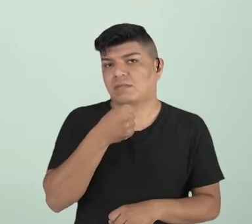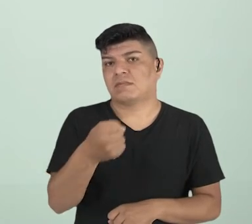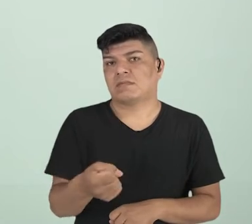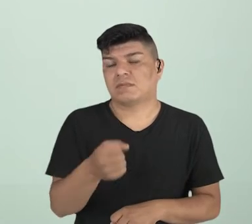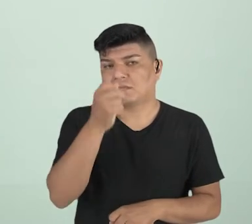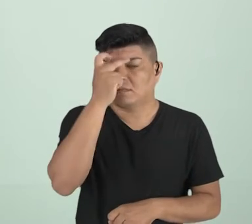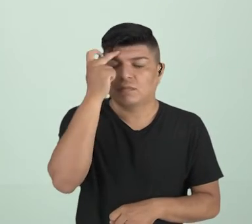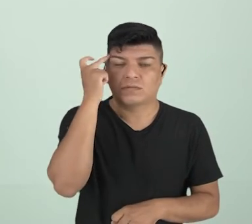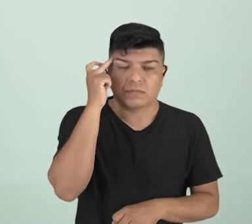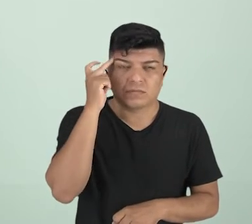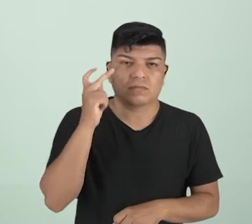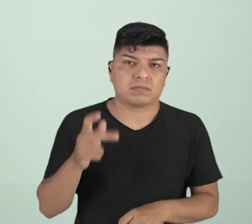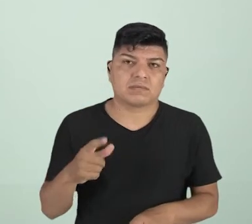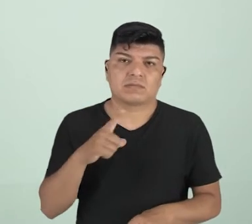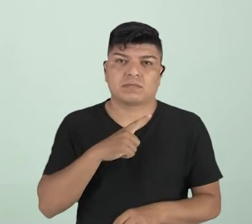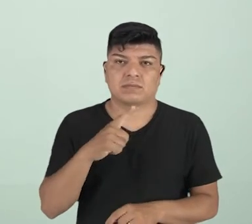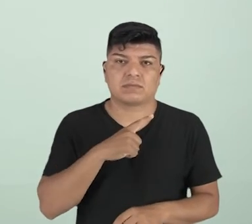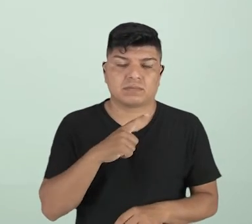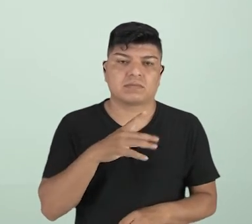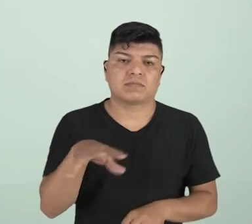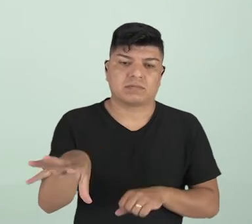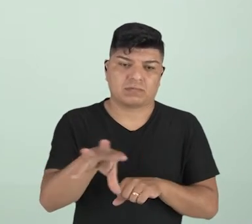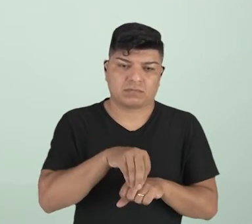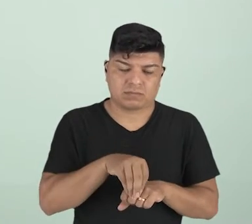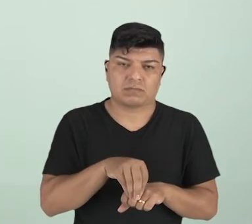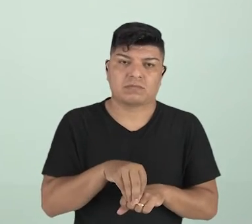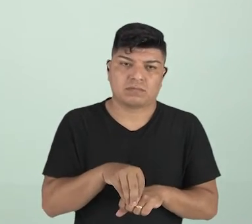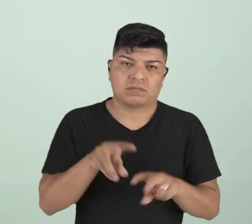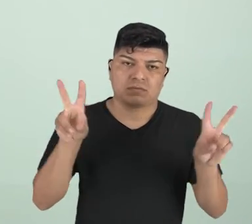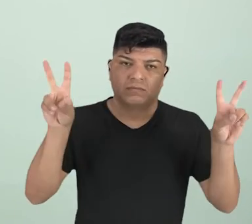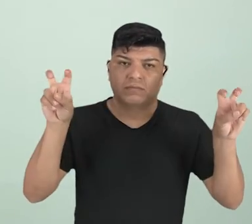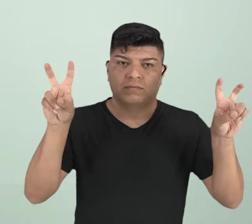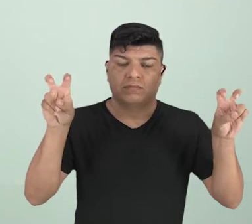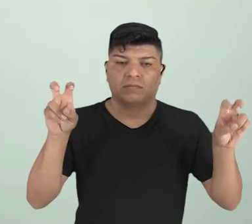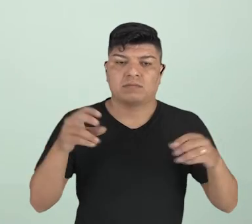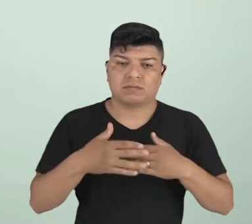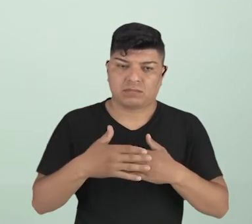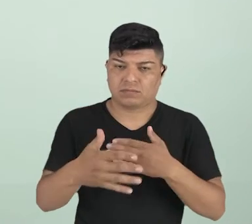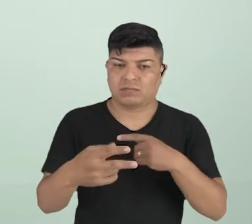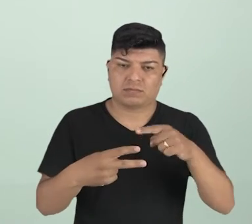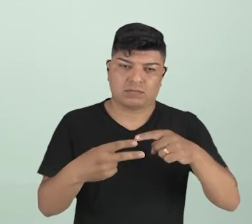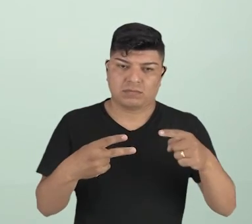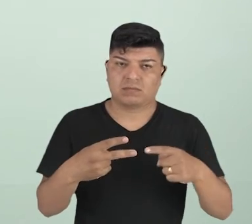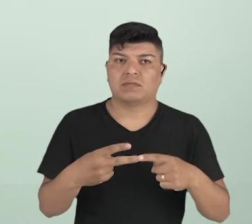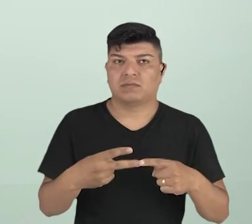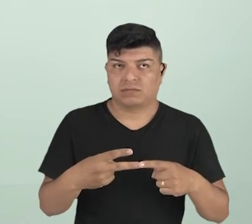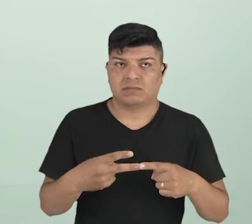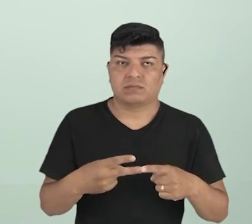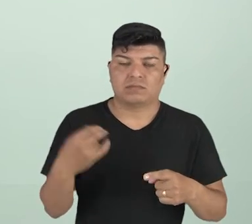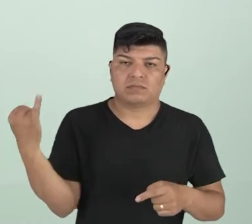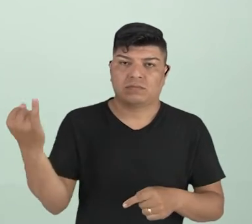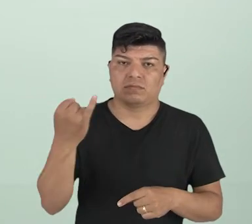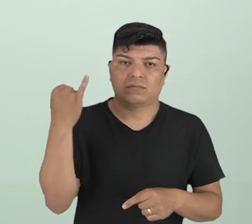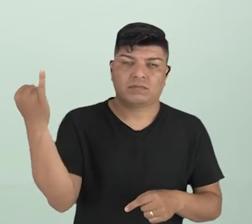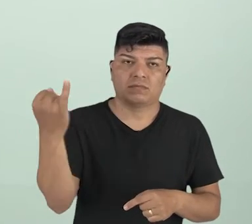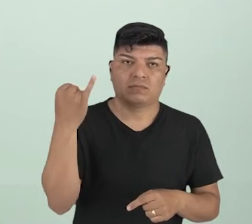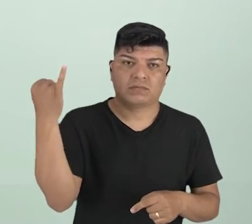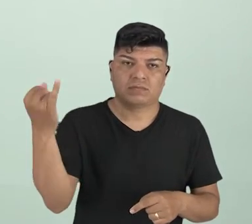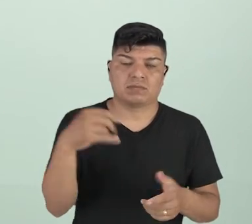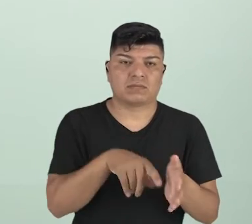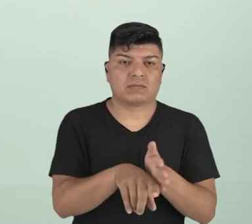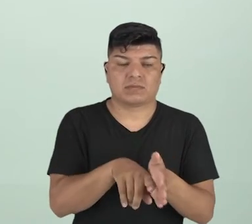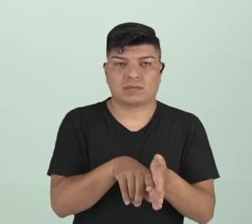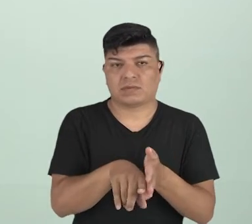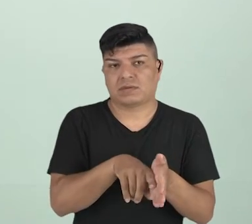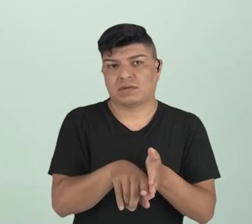de uma pessoa que tem conhecimento a respeito. Então, a partir desses dois dados importantes,